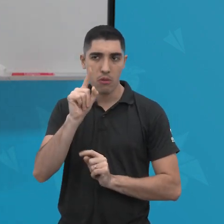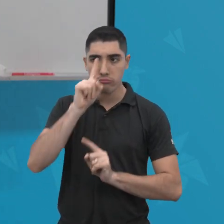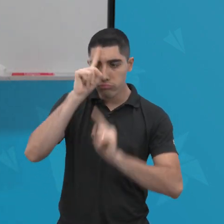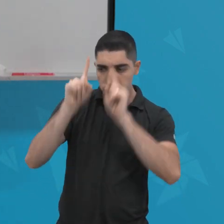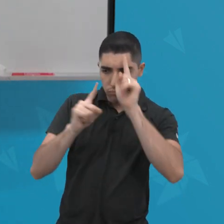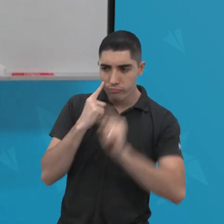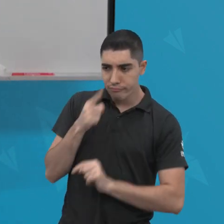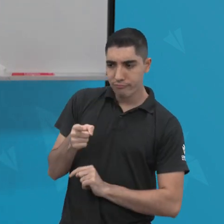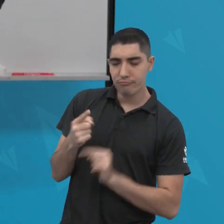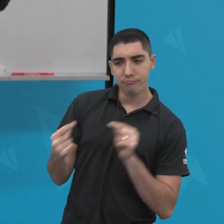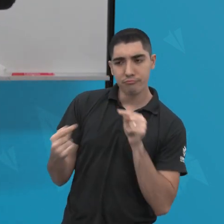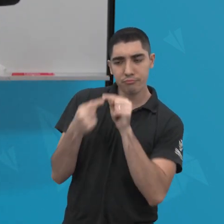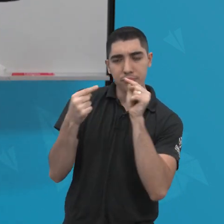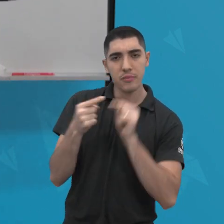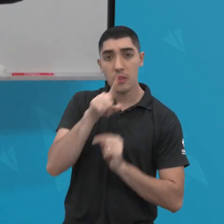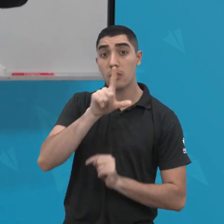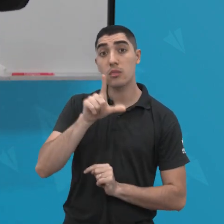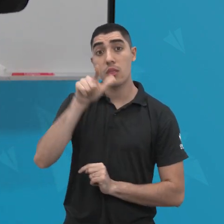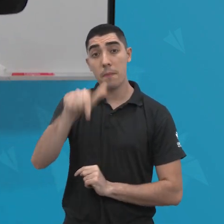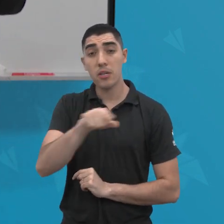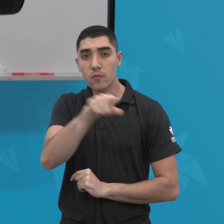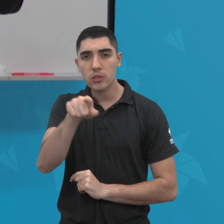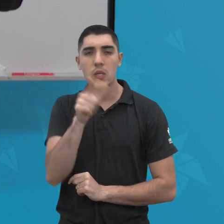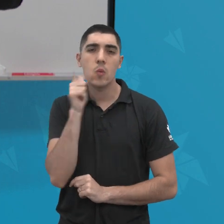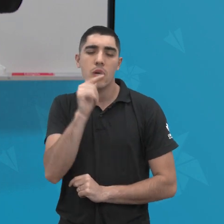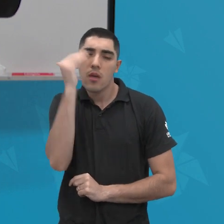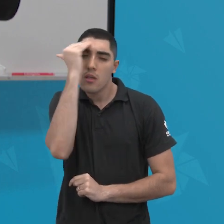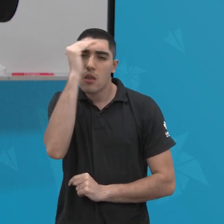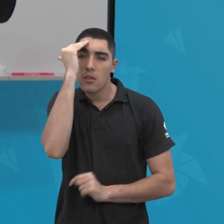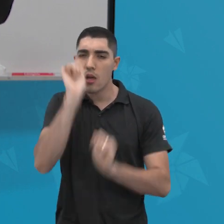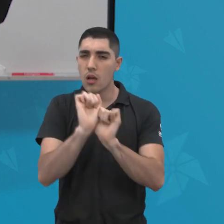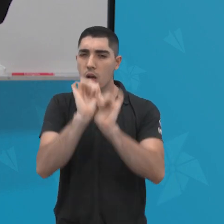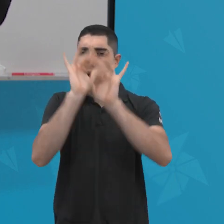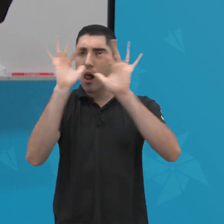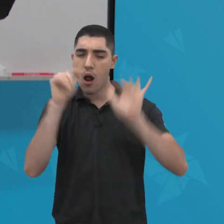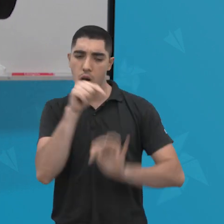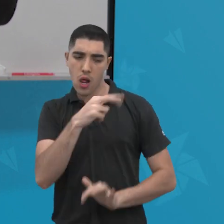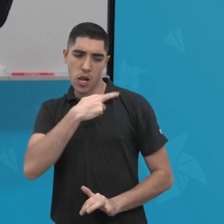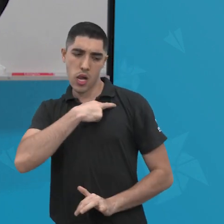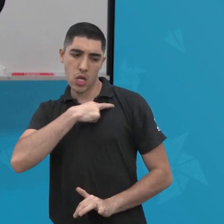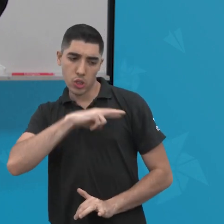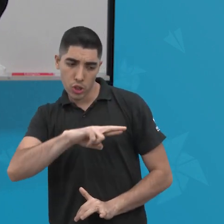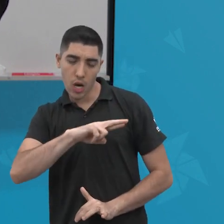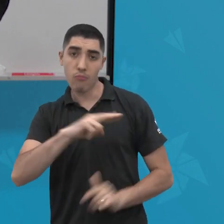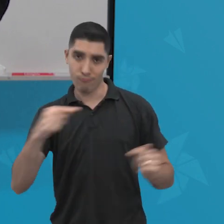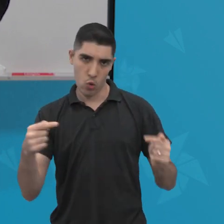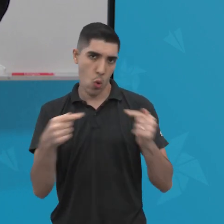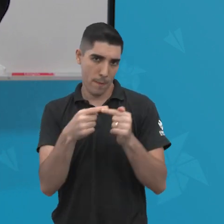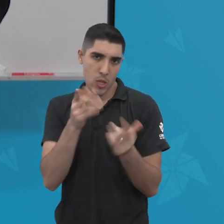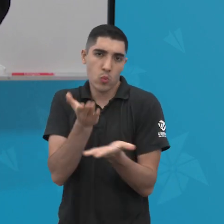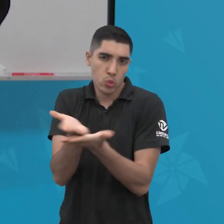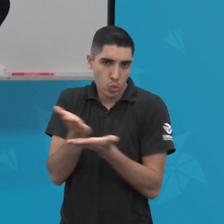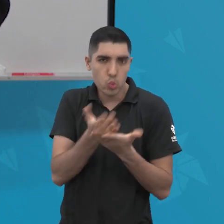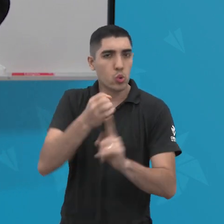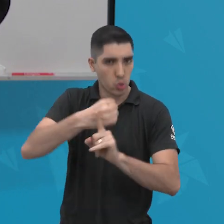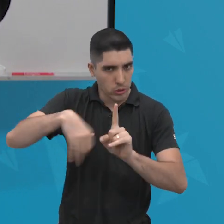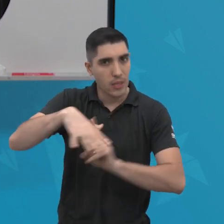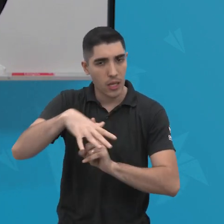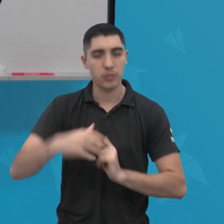em mente para fazer uma leitura da religiosidade humana a partir de uma perspectiva